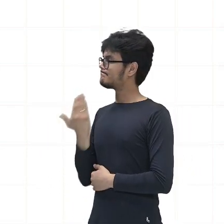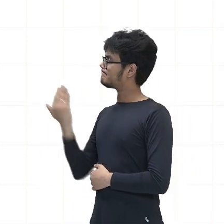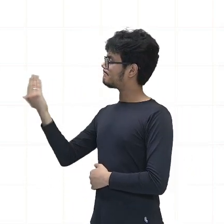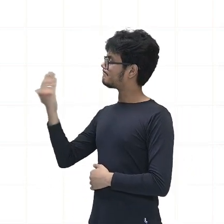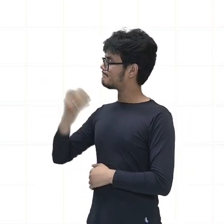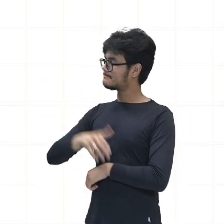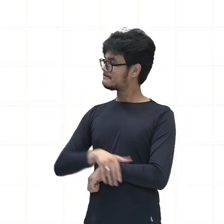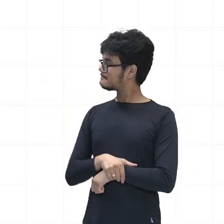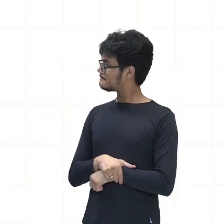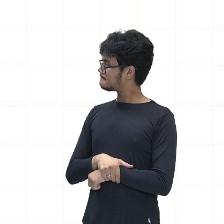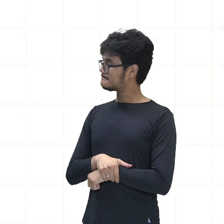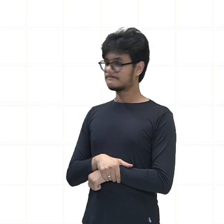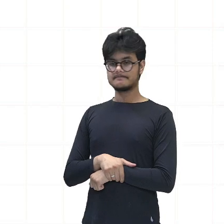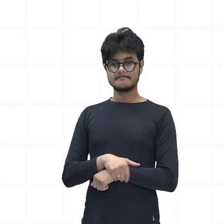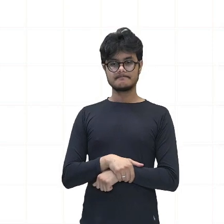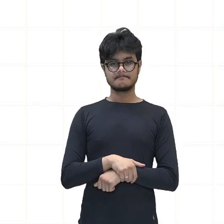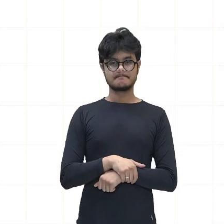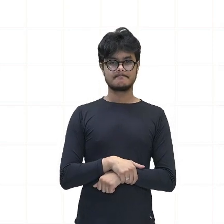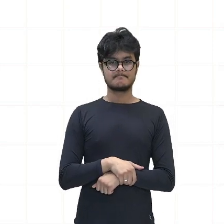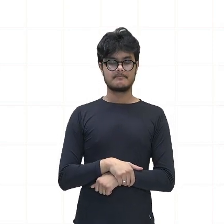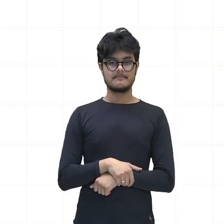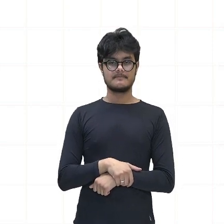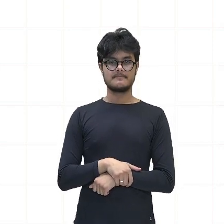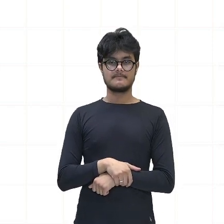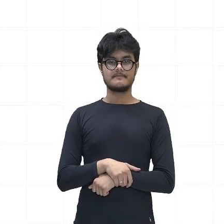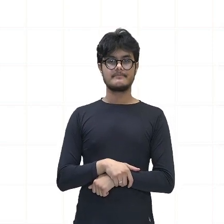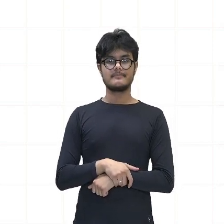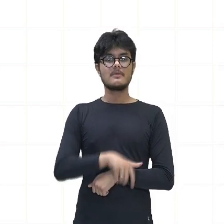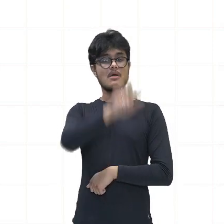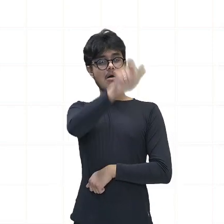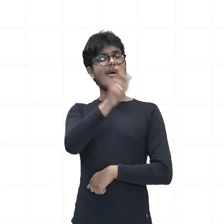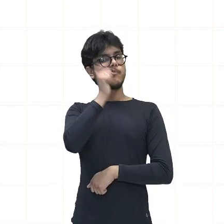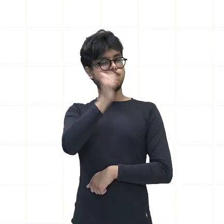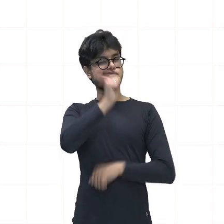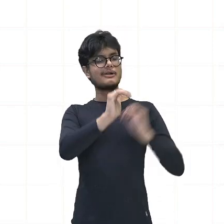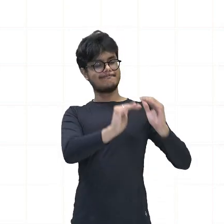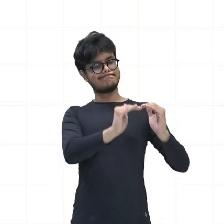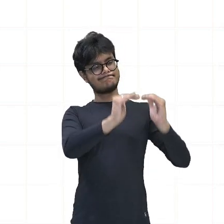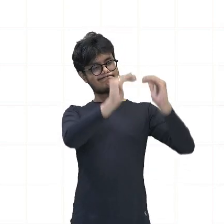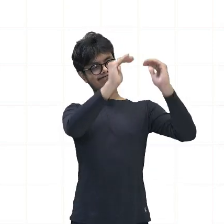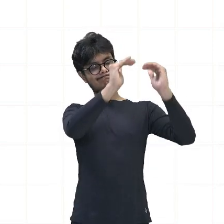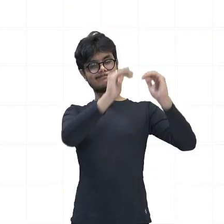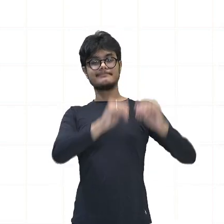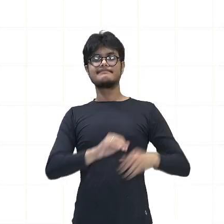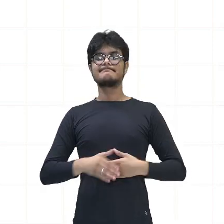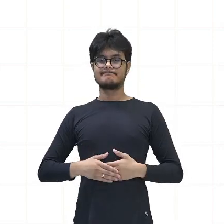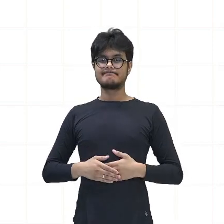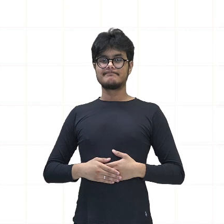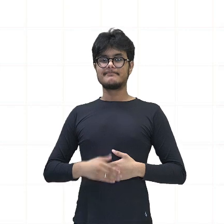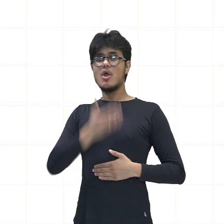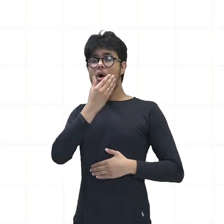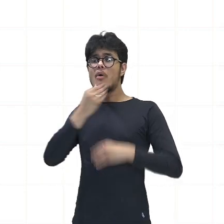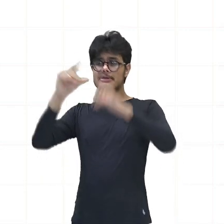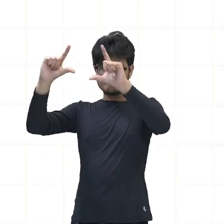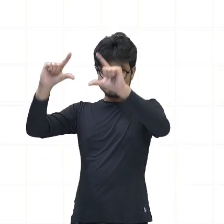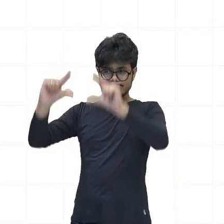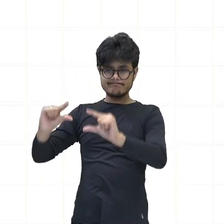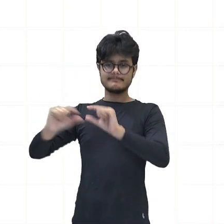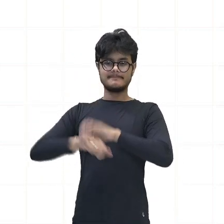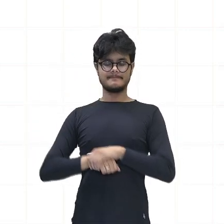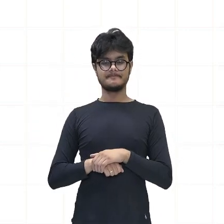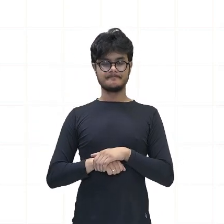até 2022, essa população feminina ela está sempre um pouco acima da população masculina.